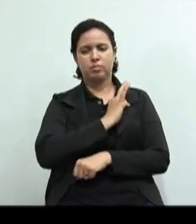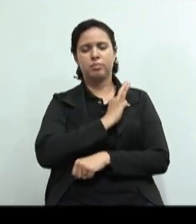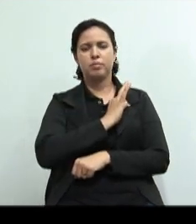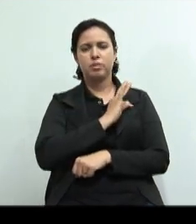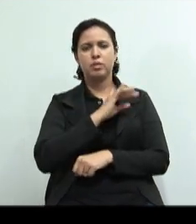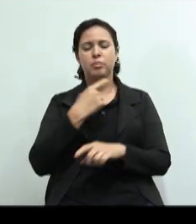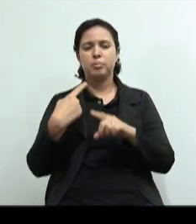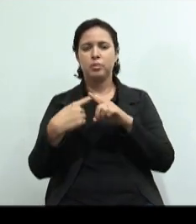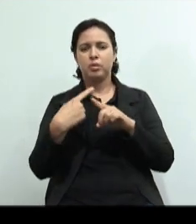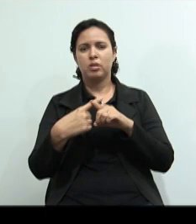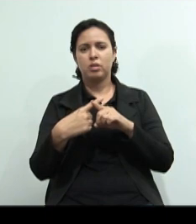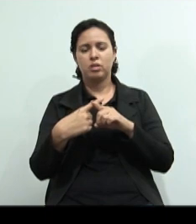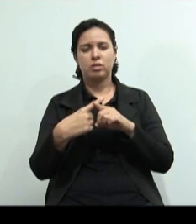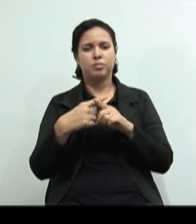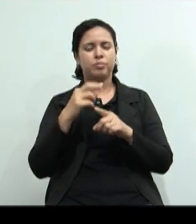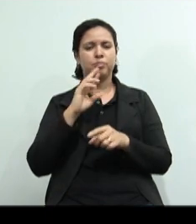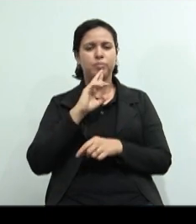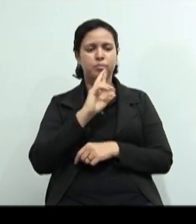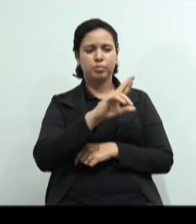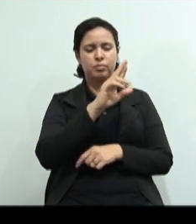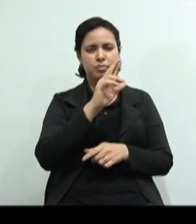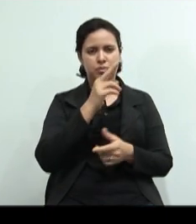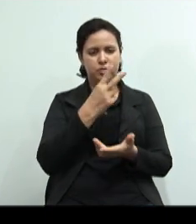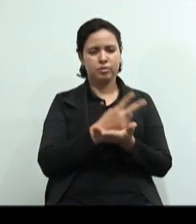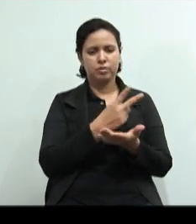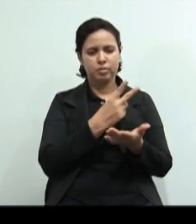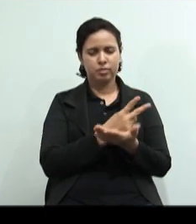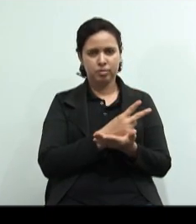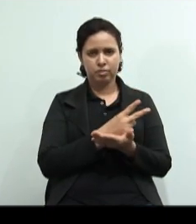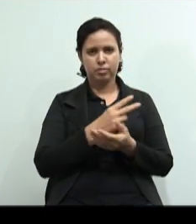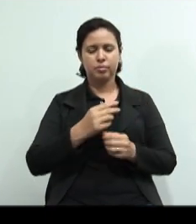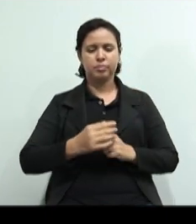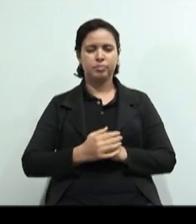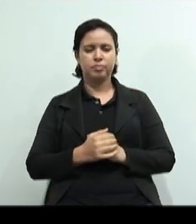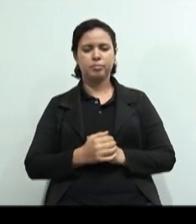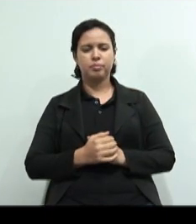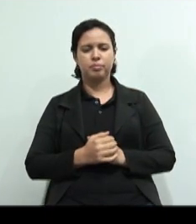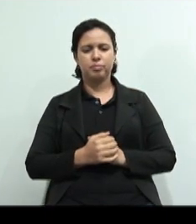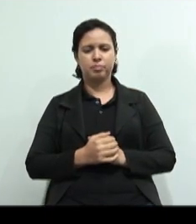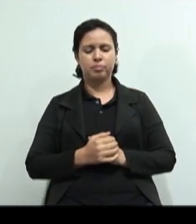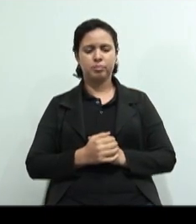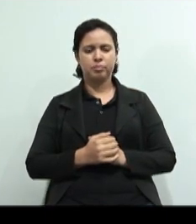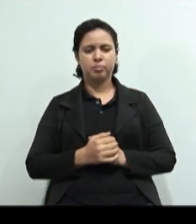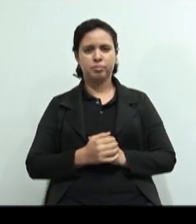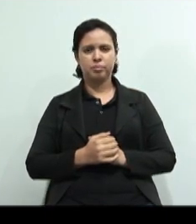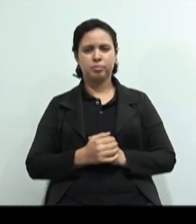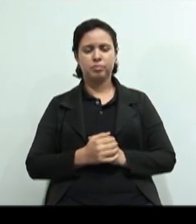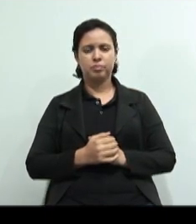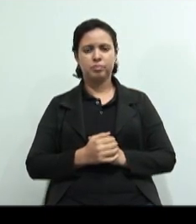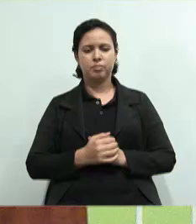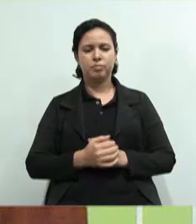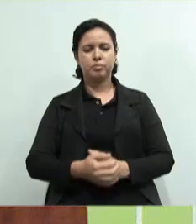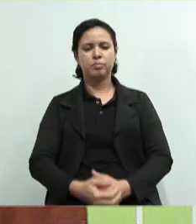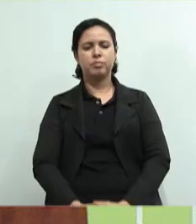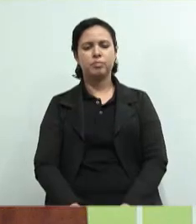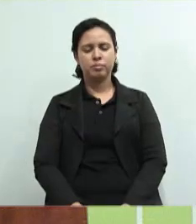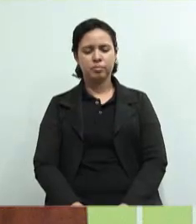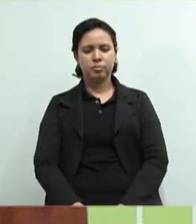não resolveu a situação. Ok? É isso, pessoal.